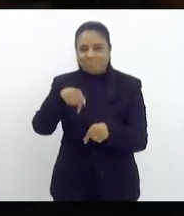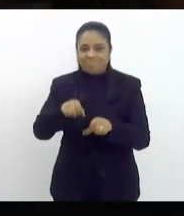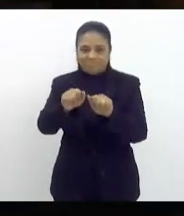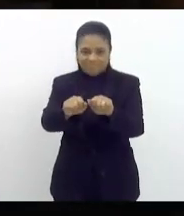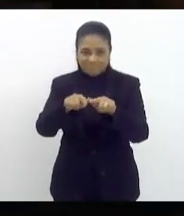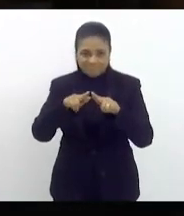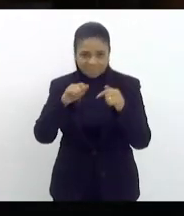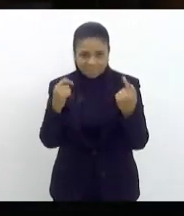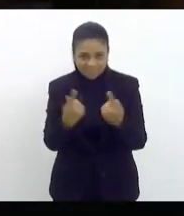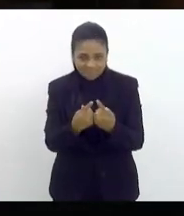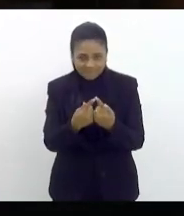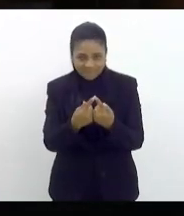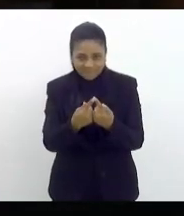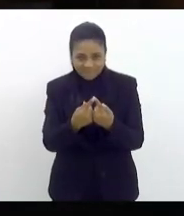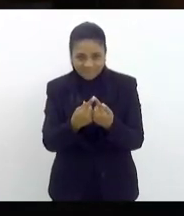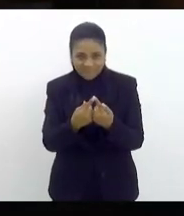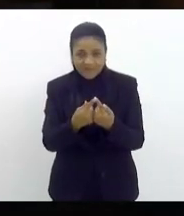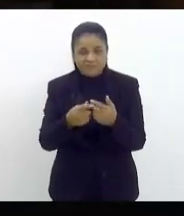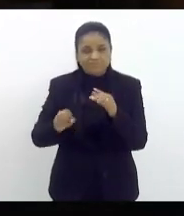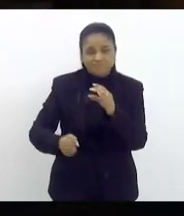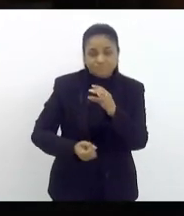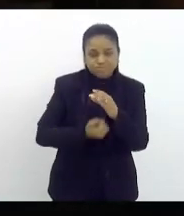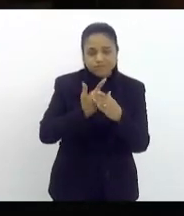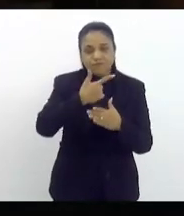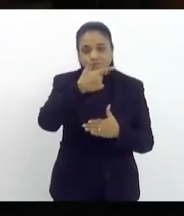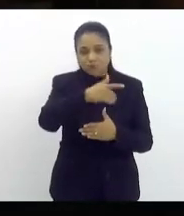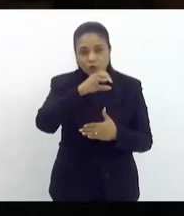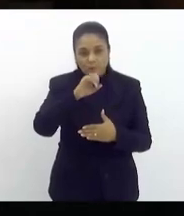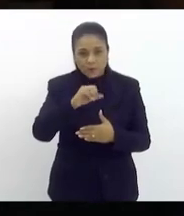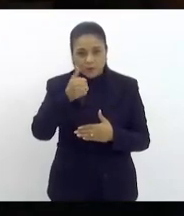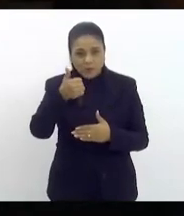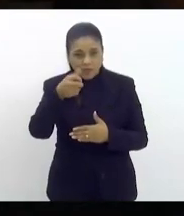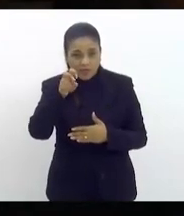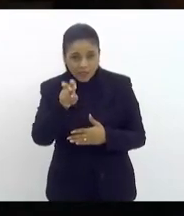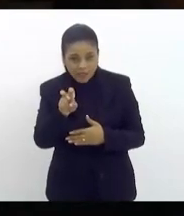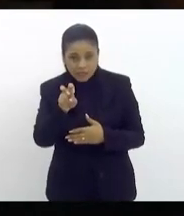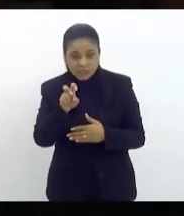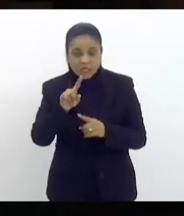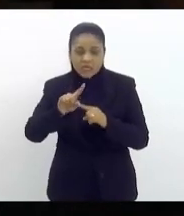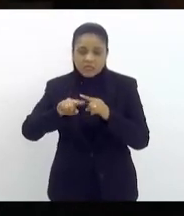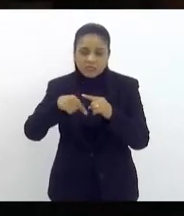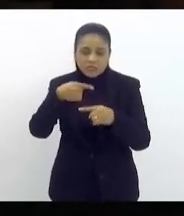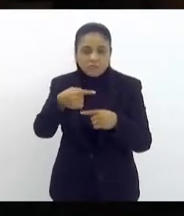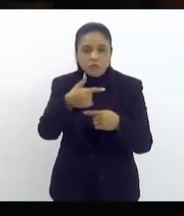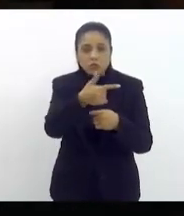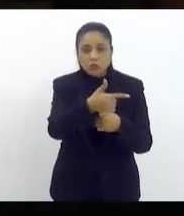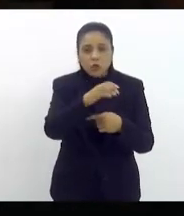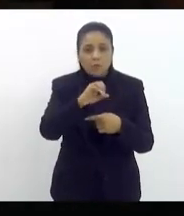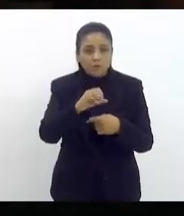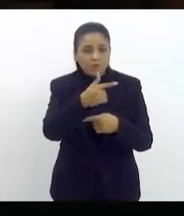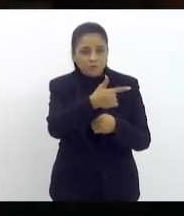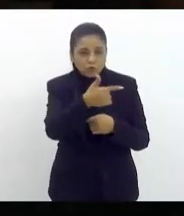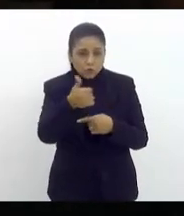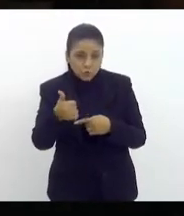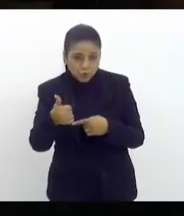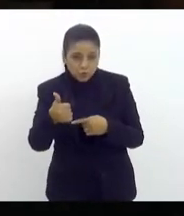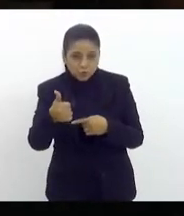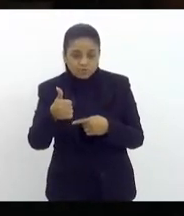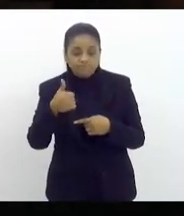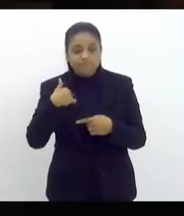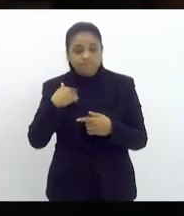Desde a sua implementação em 2015 e depois com o agravamento em 2021, nós do PSOL nos